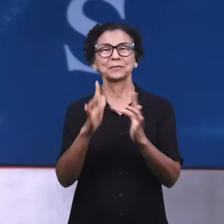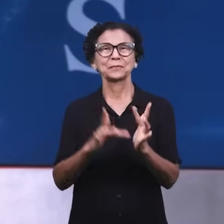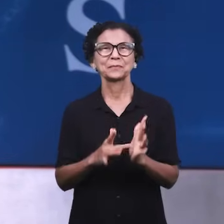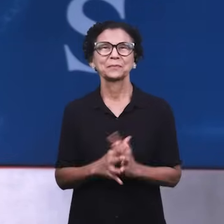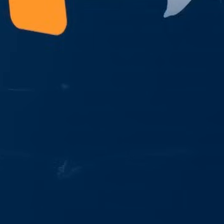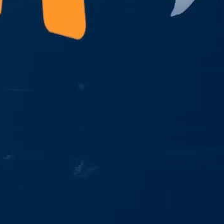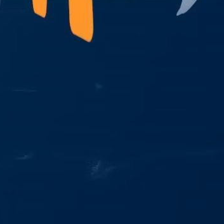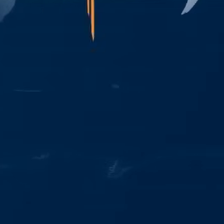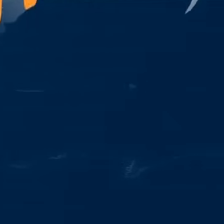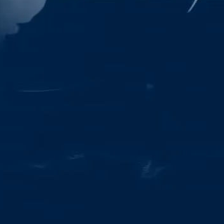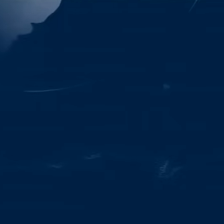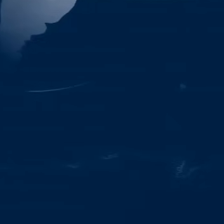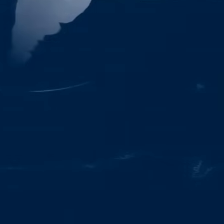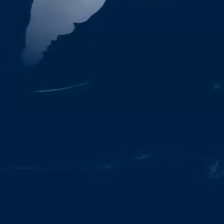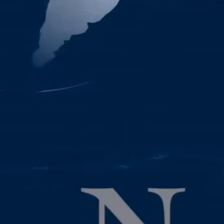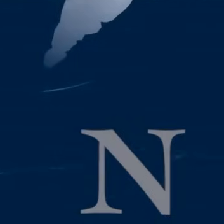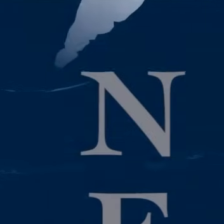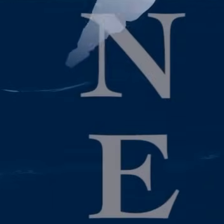Senhor Jesus!